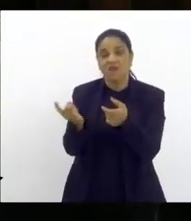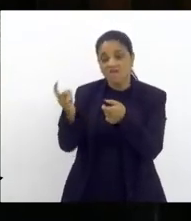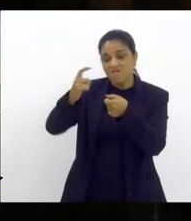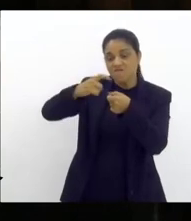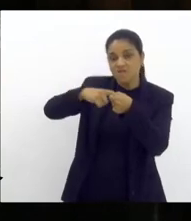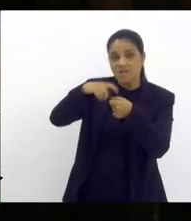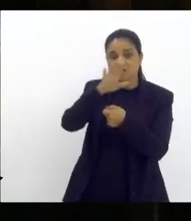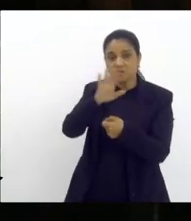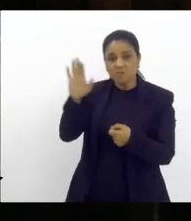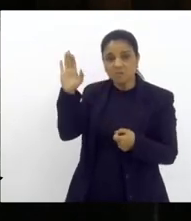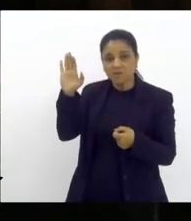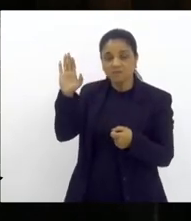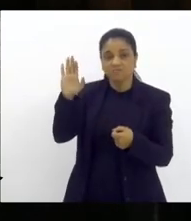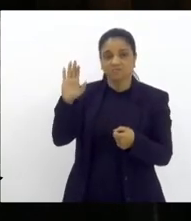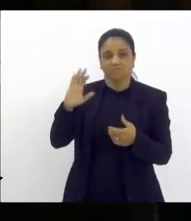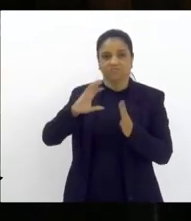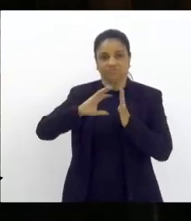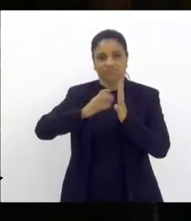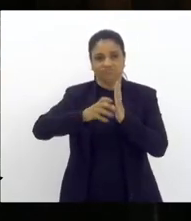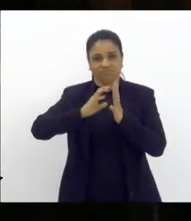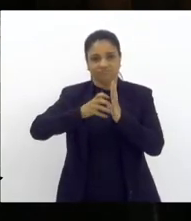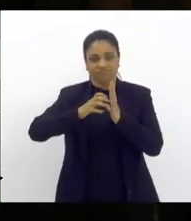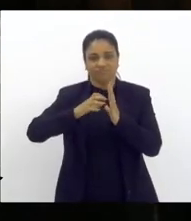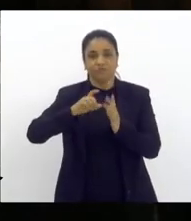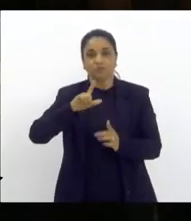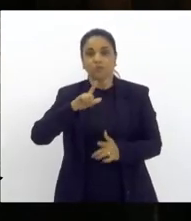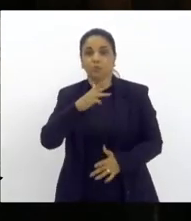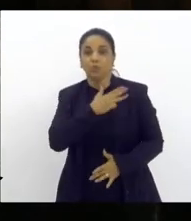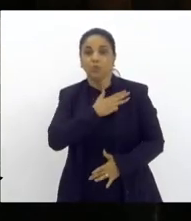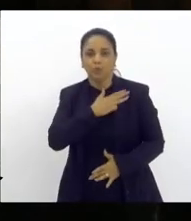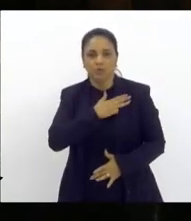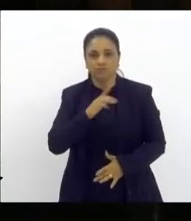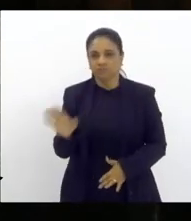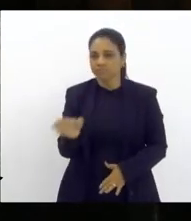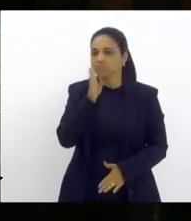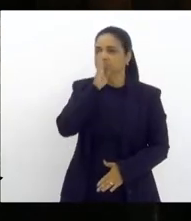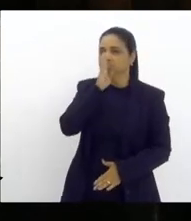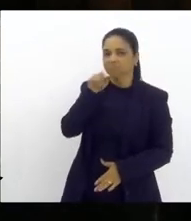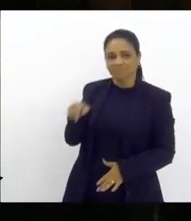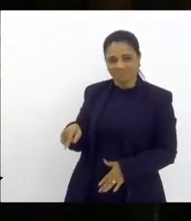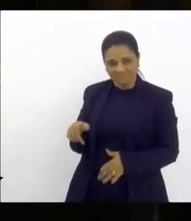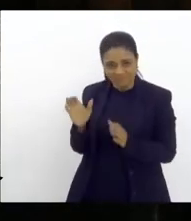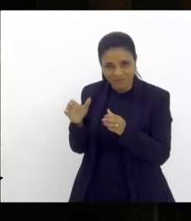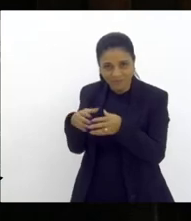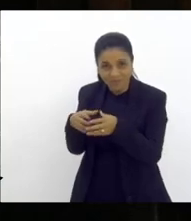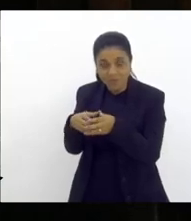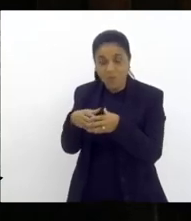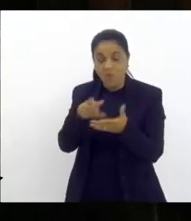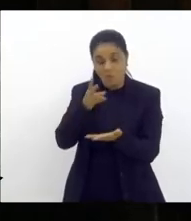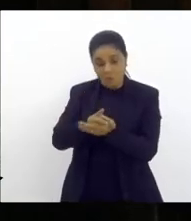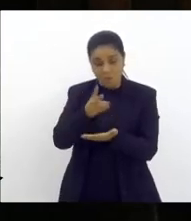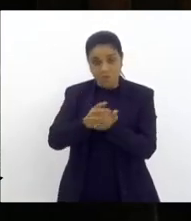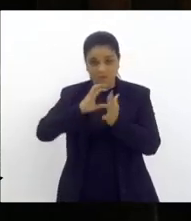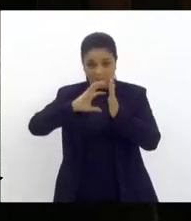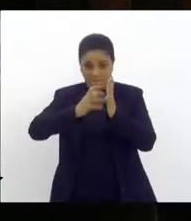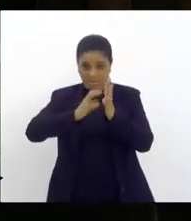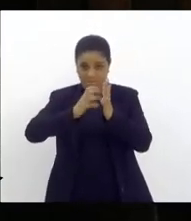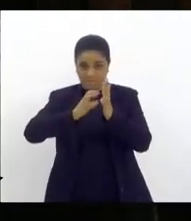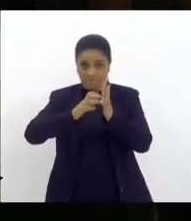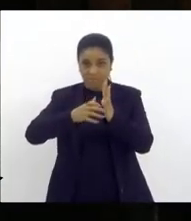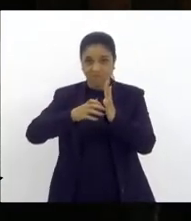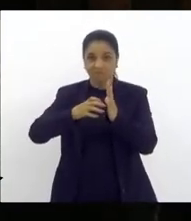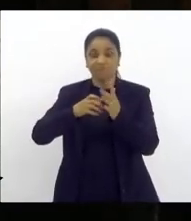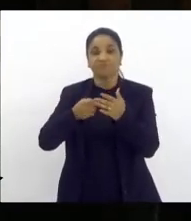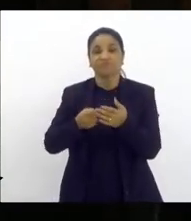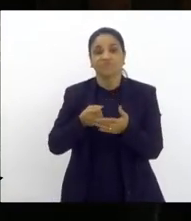do presidente Lula nunca falaram nada se calaram quando esse mesmo partido inaugurou as rachadinhas da Assembleia